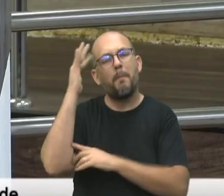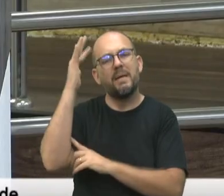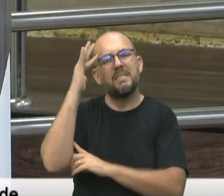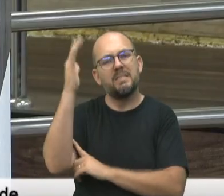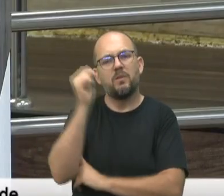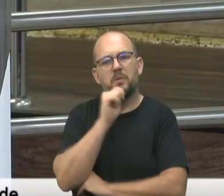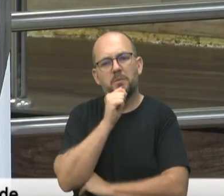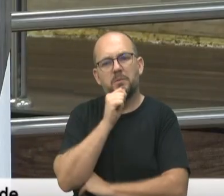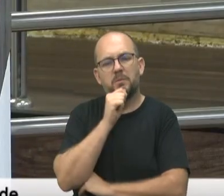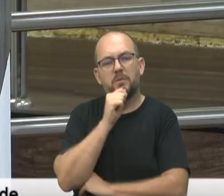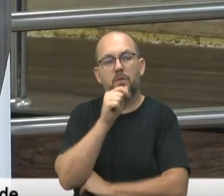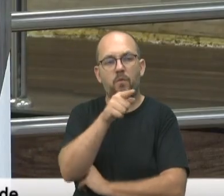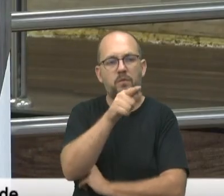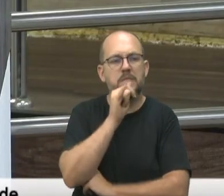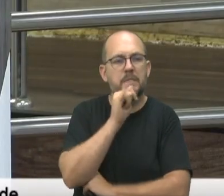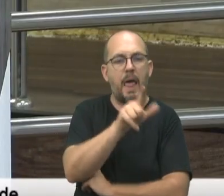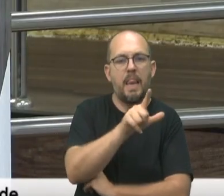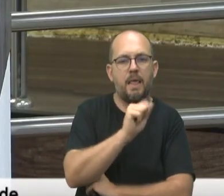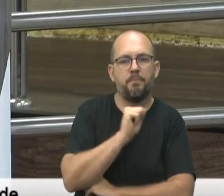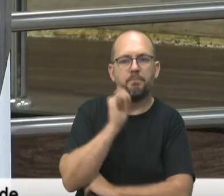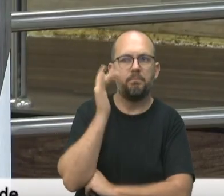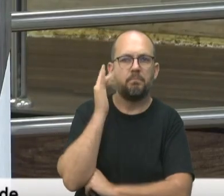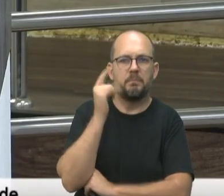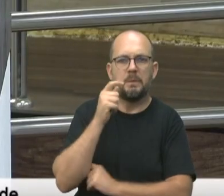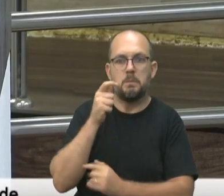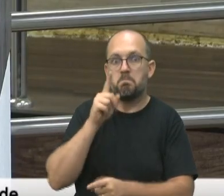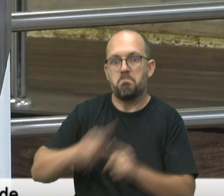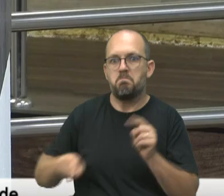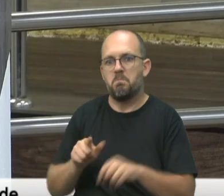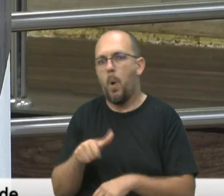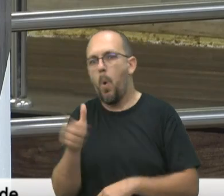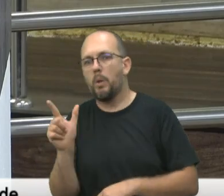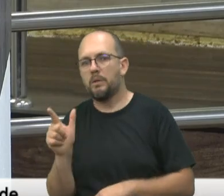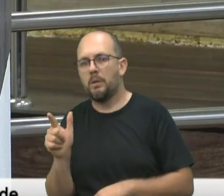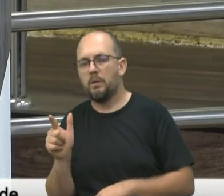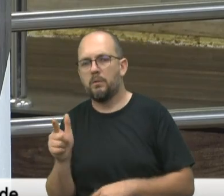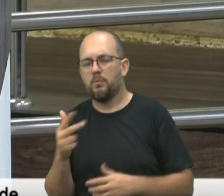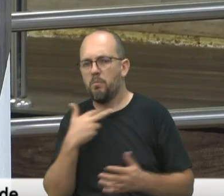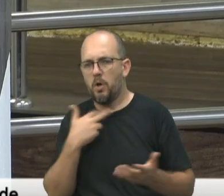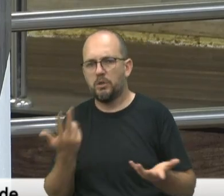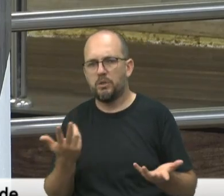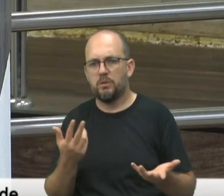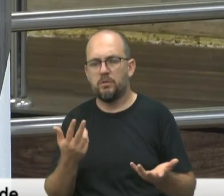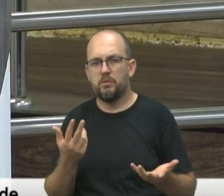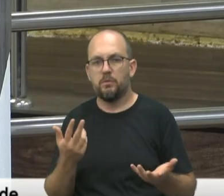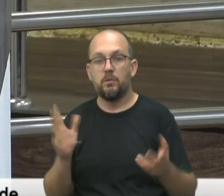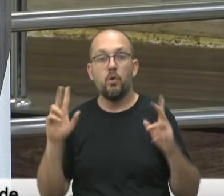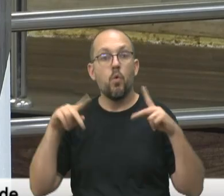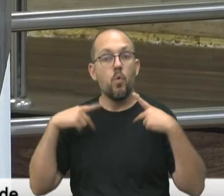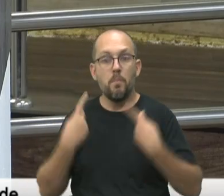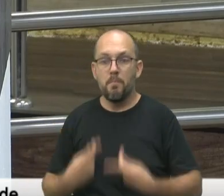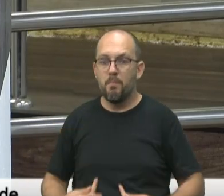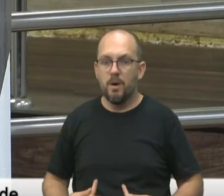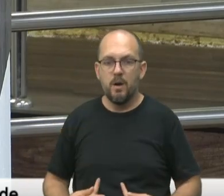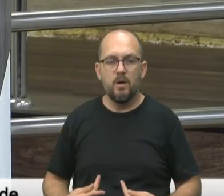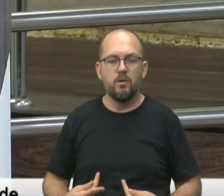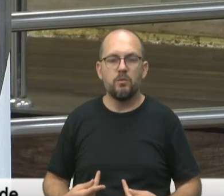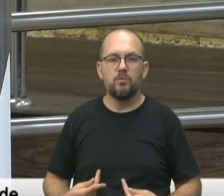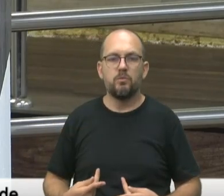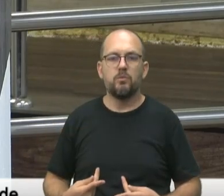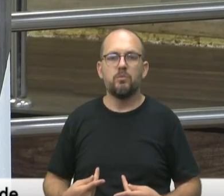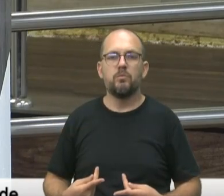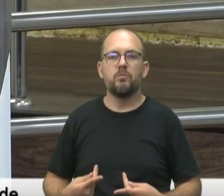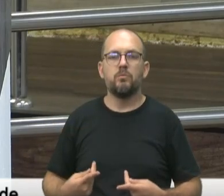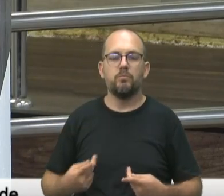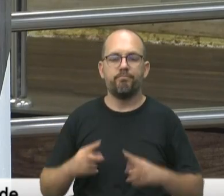a L, amanhã depois você não pode ser outra? O ser humano, ele está, do ponto de vista